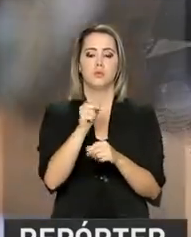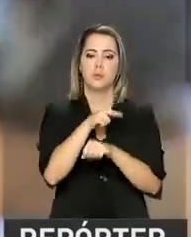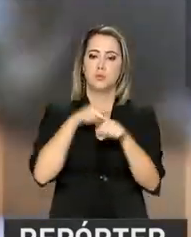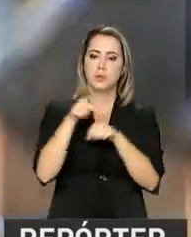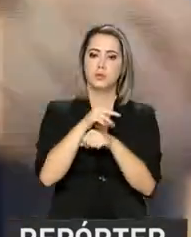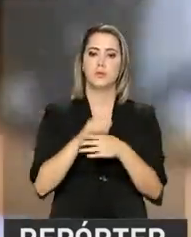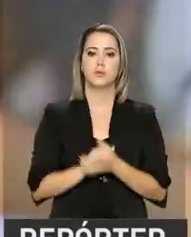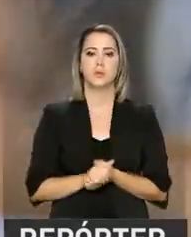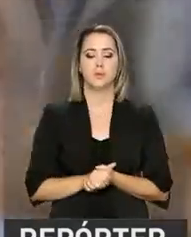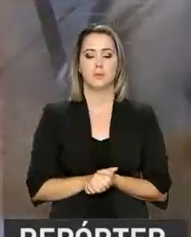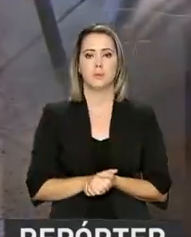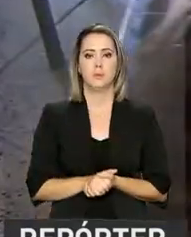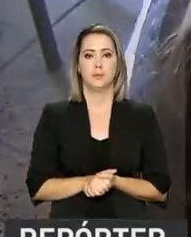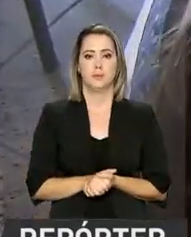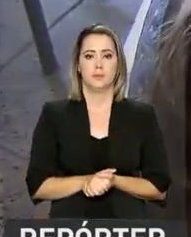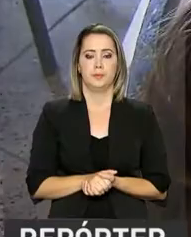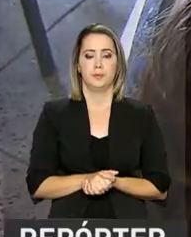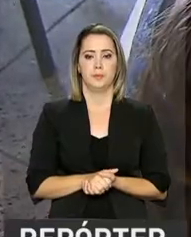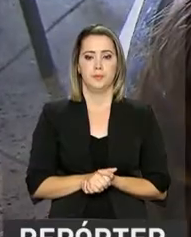país.